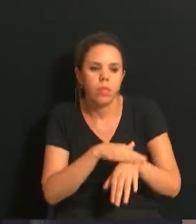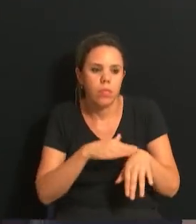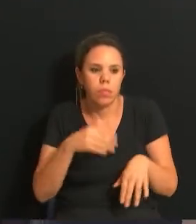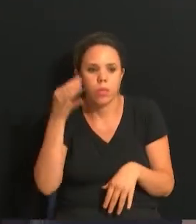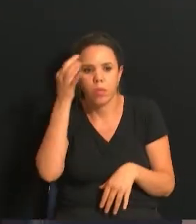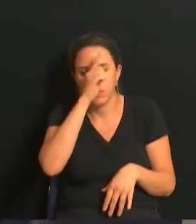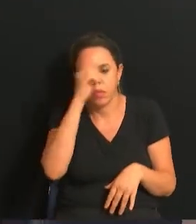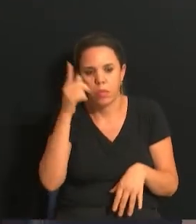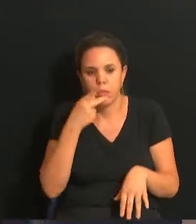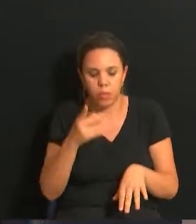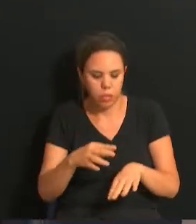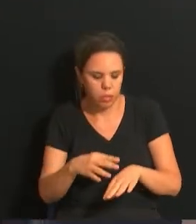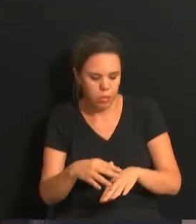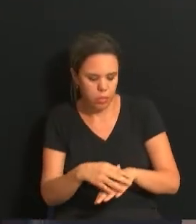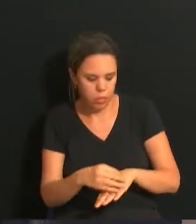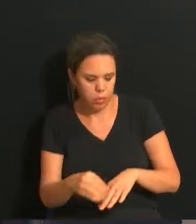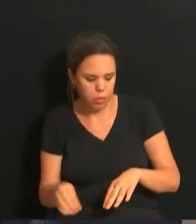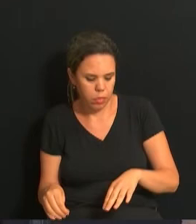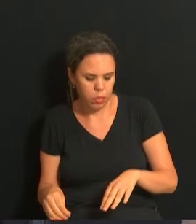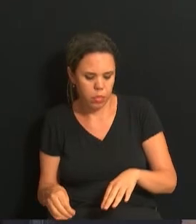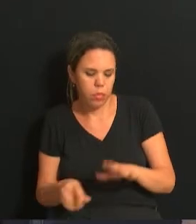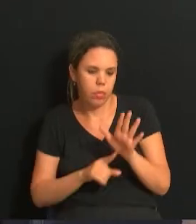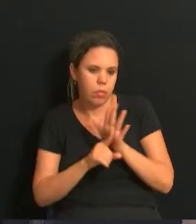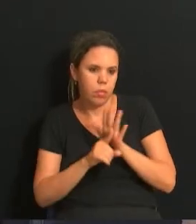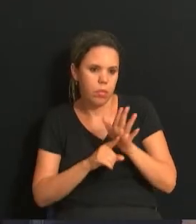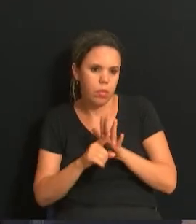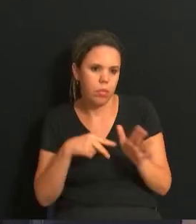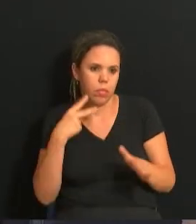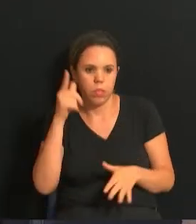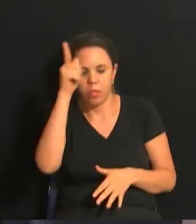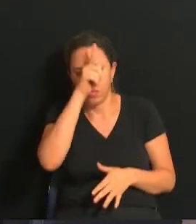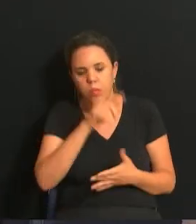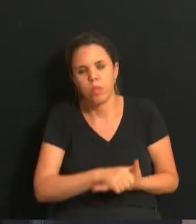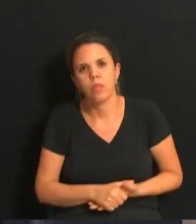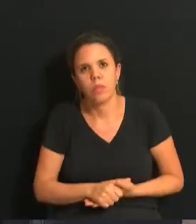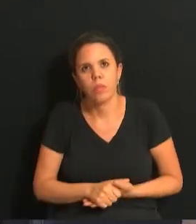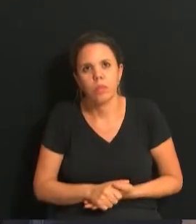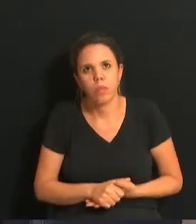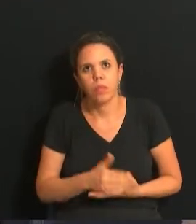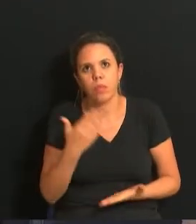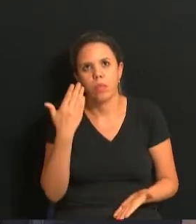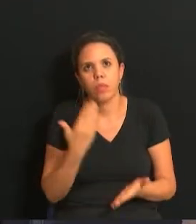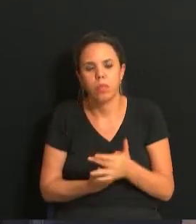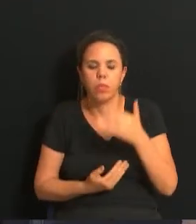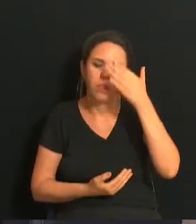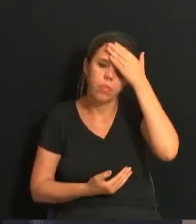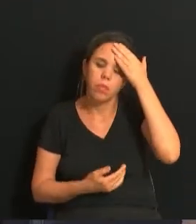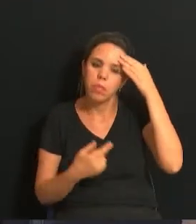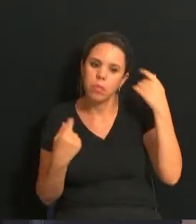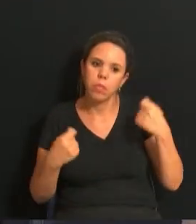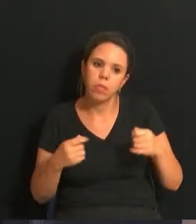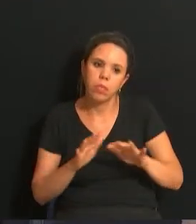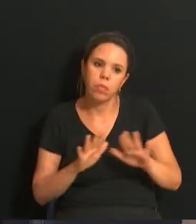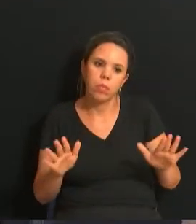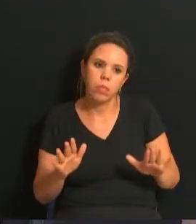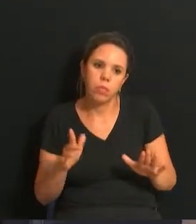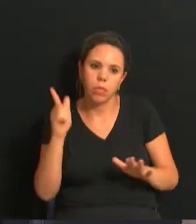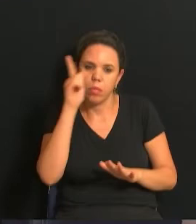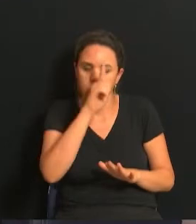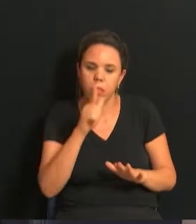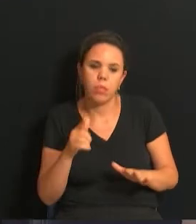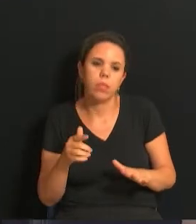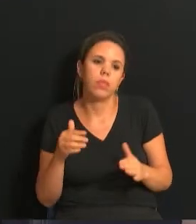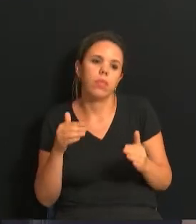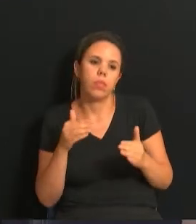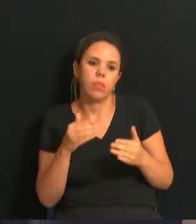fazer a questão também de consultar o vereador Gustavo. Mas acredito que não vai ter, o Gustavo não vai se opor